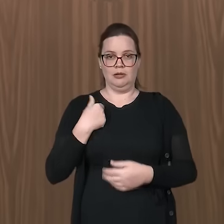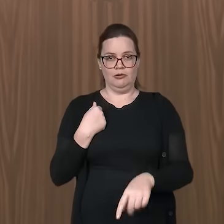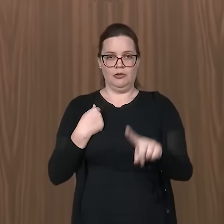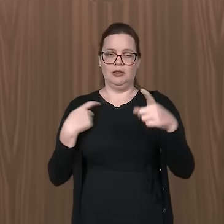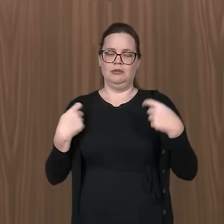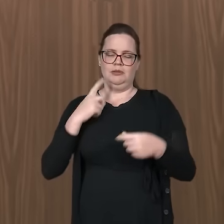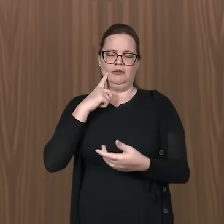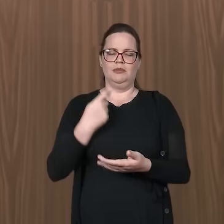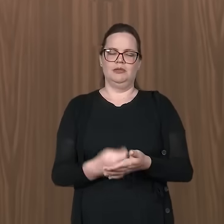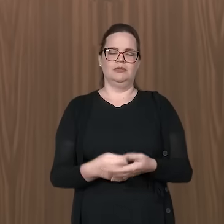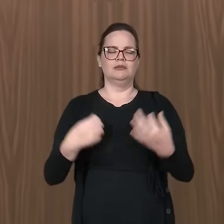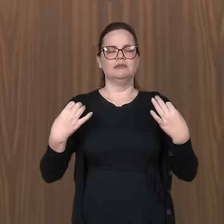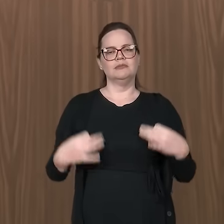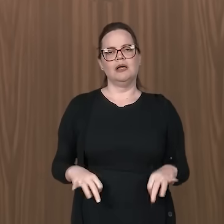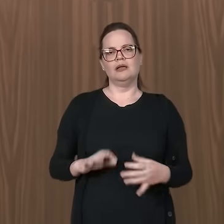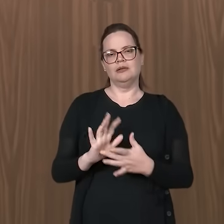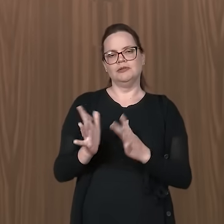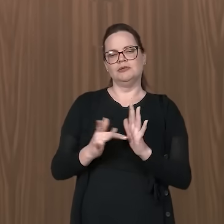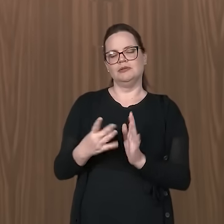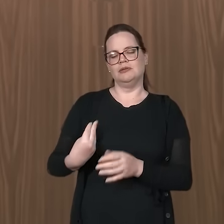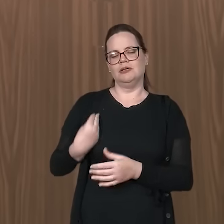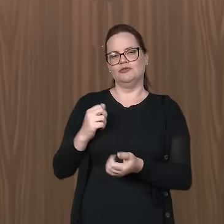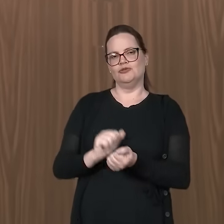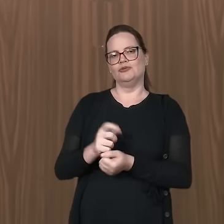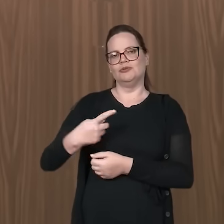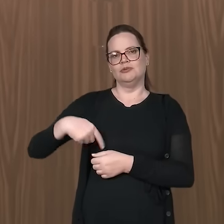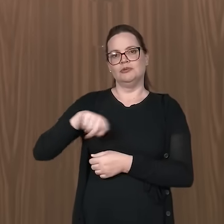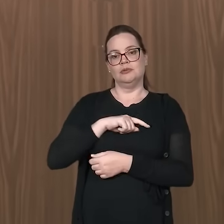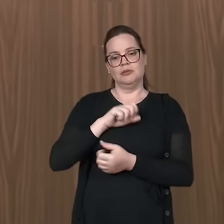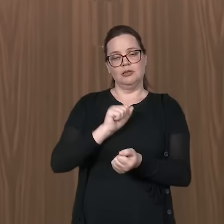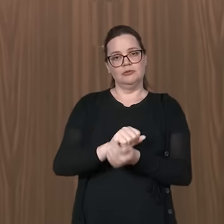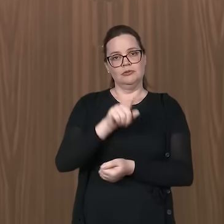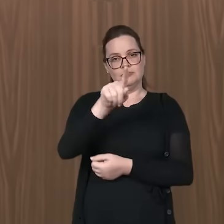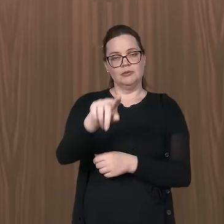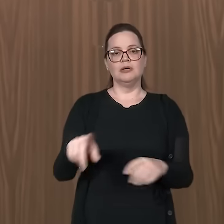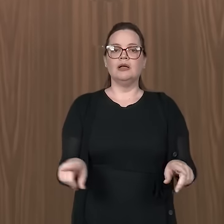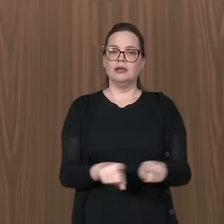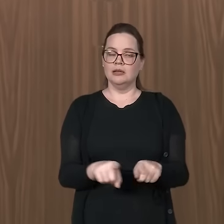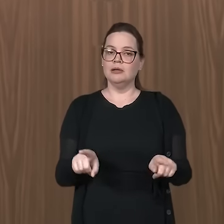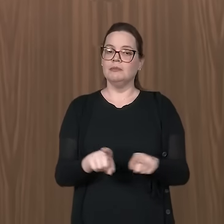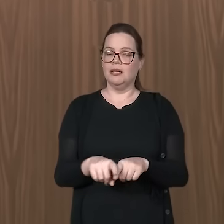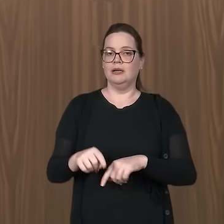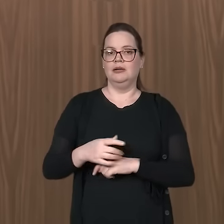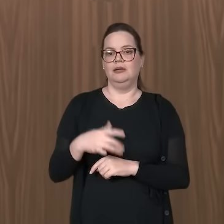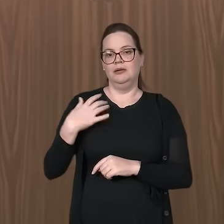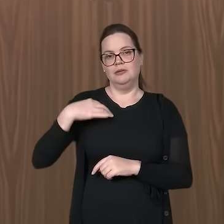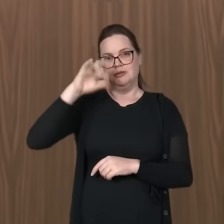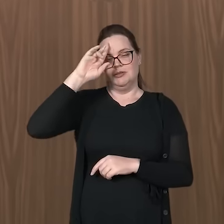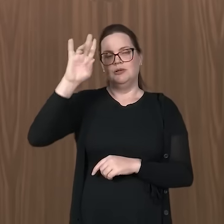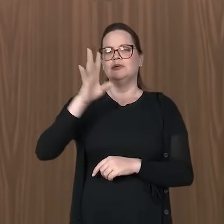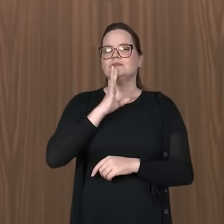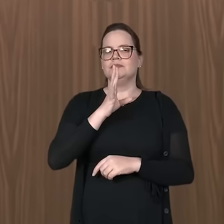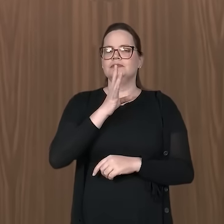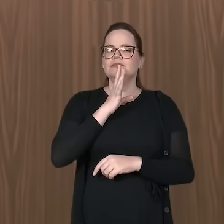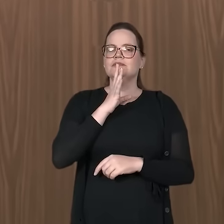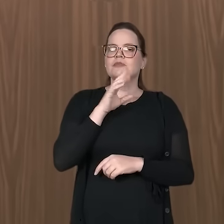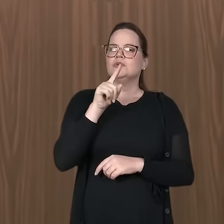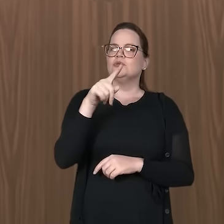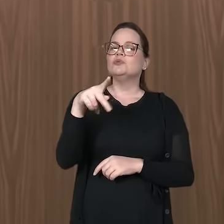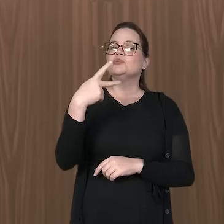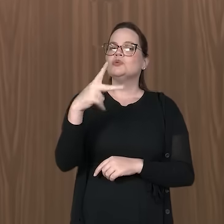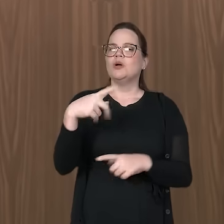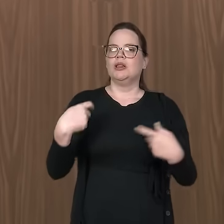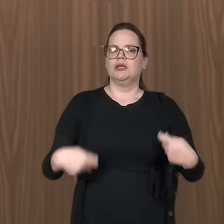postura diferenciada. Jesus está aqui conosco, Ele está aí com você. O Senhor, Ele também conhece as